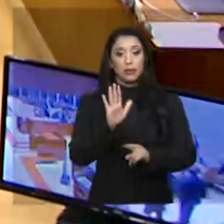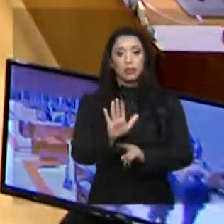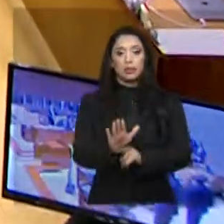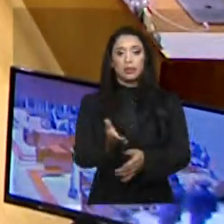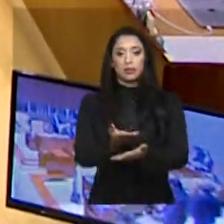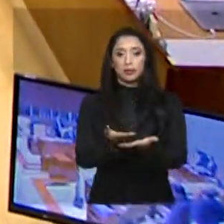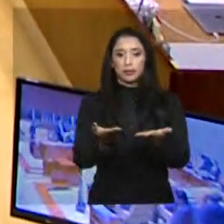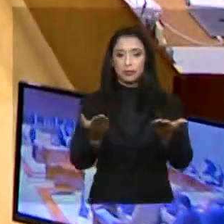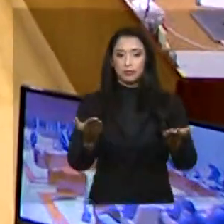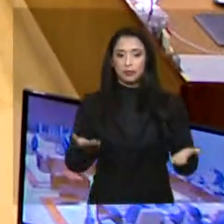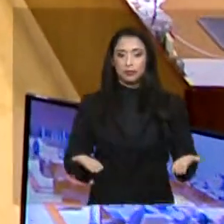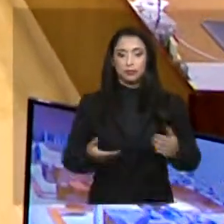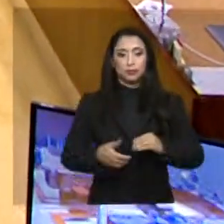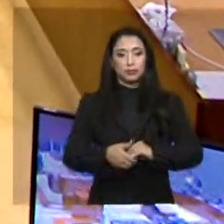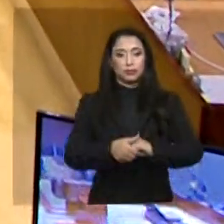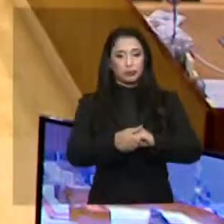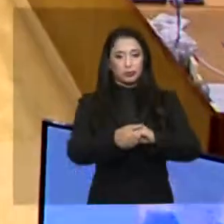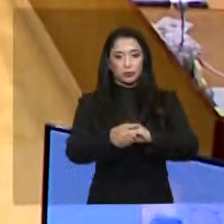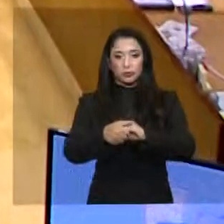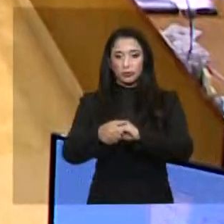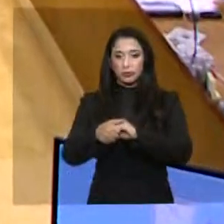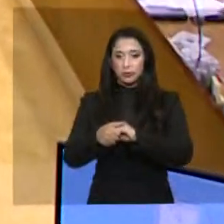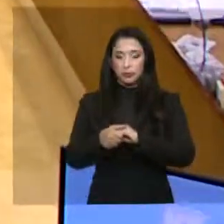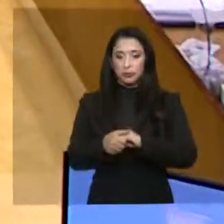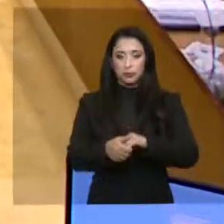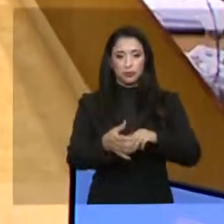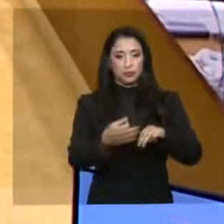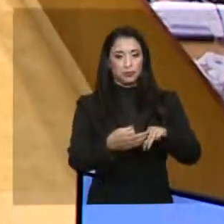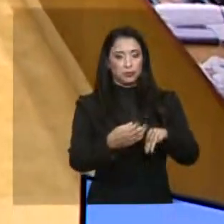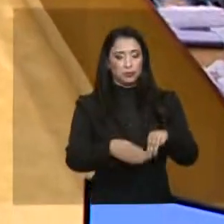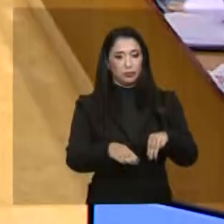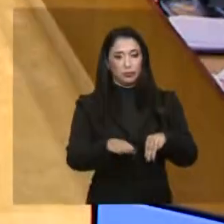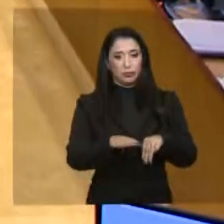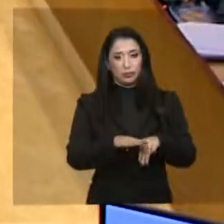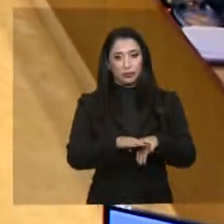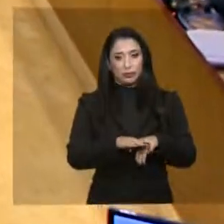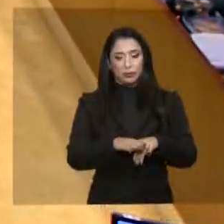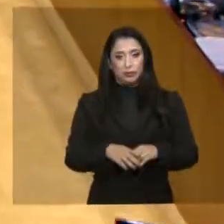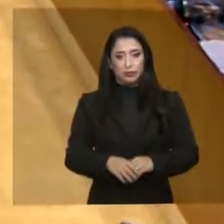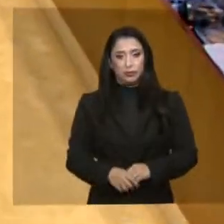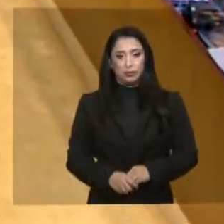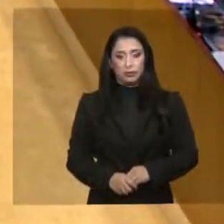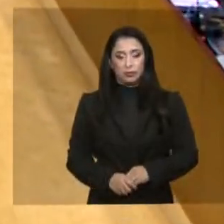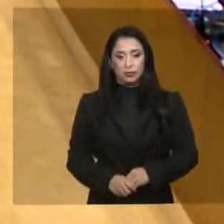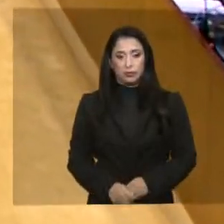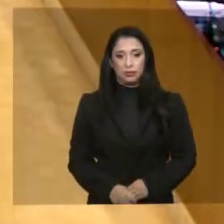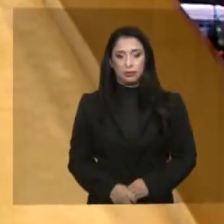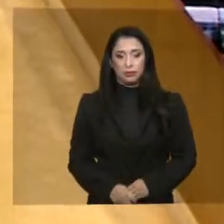todos. Saúdo os eminentes pares.